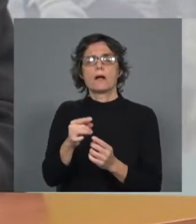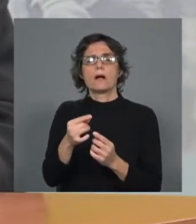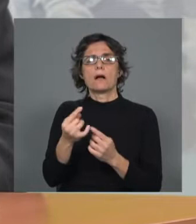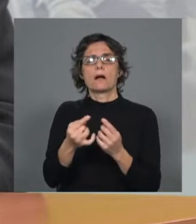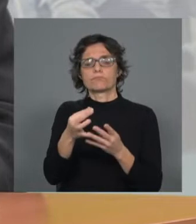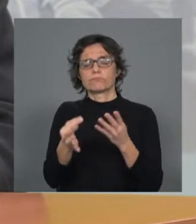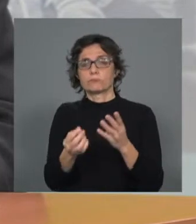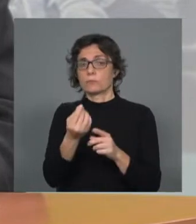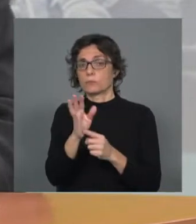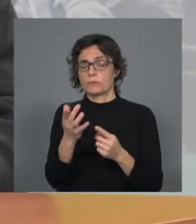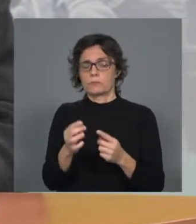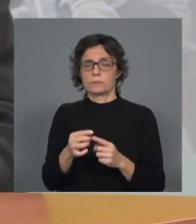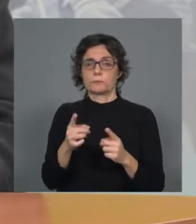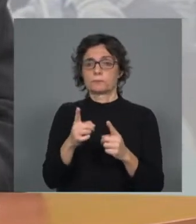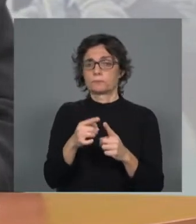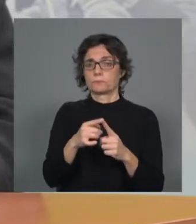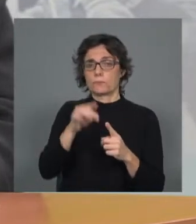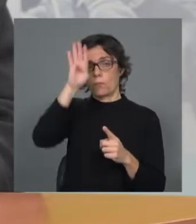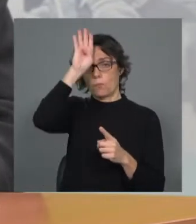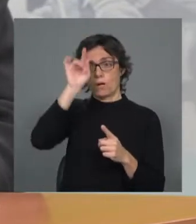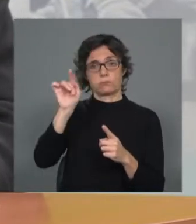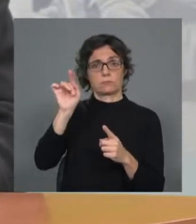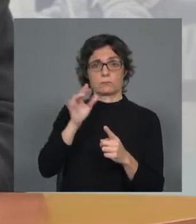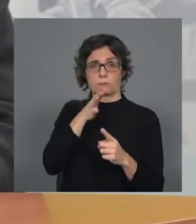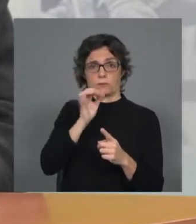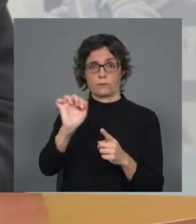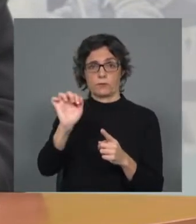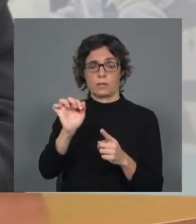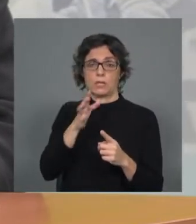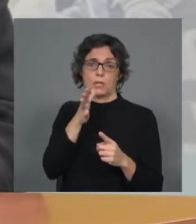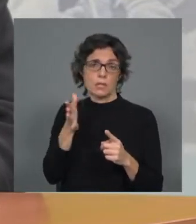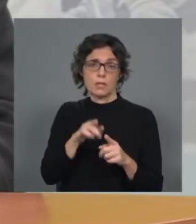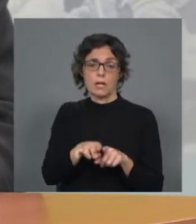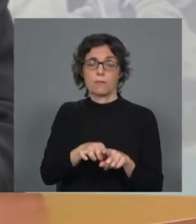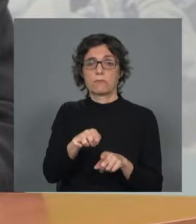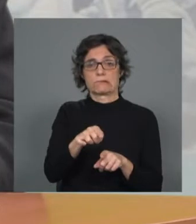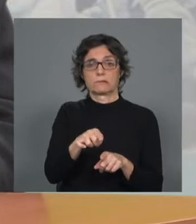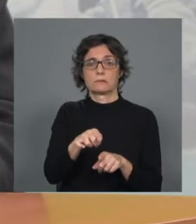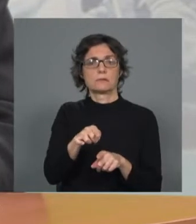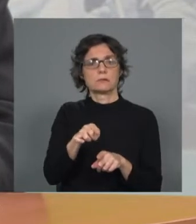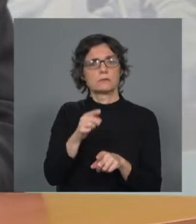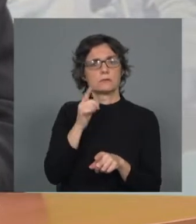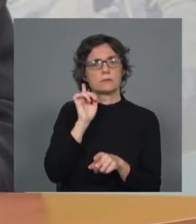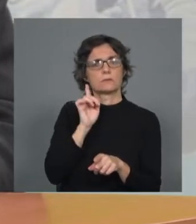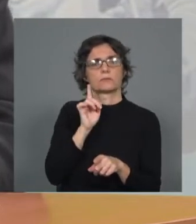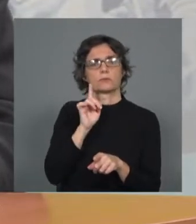aspectos, como o facto de o Papa apelar a que na política se procurem